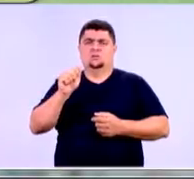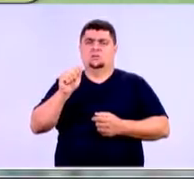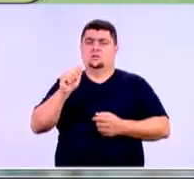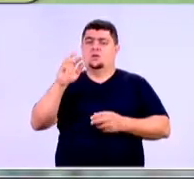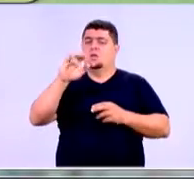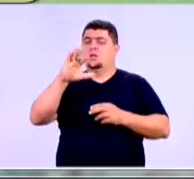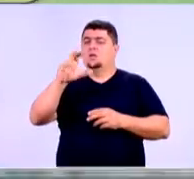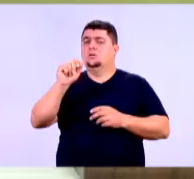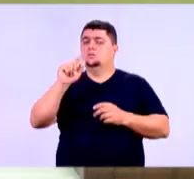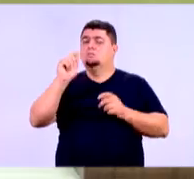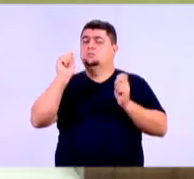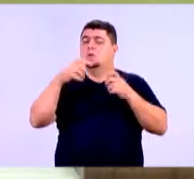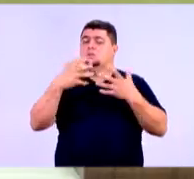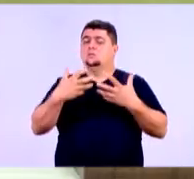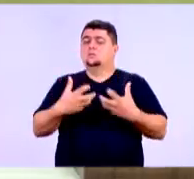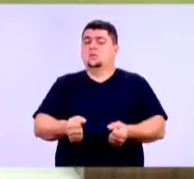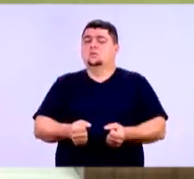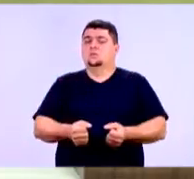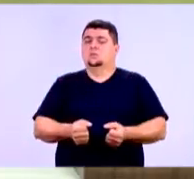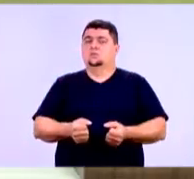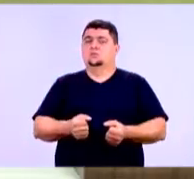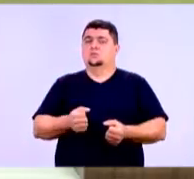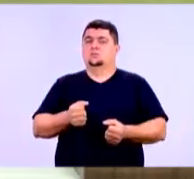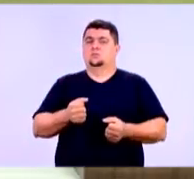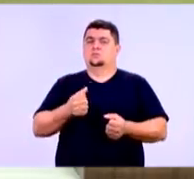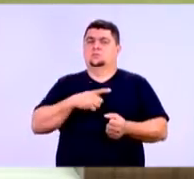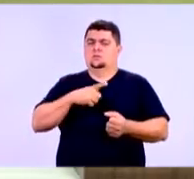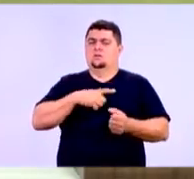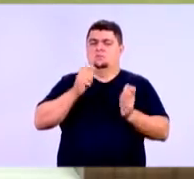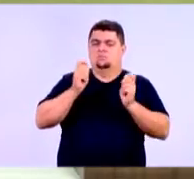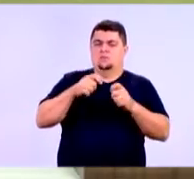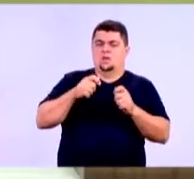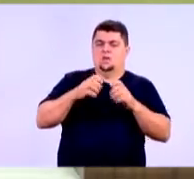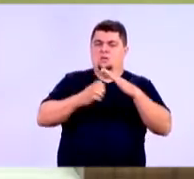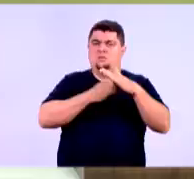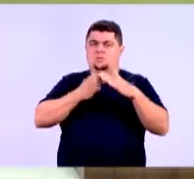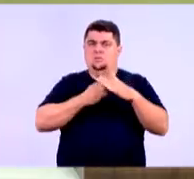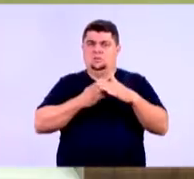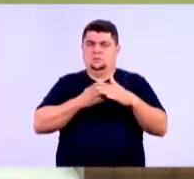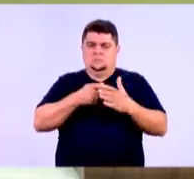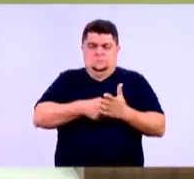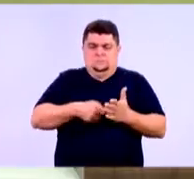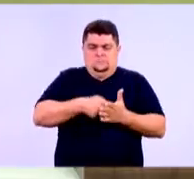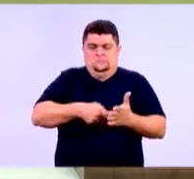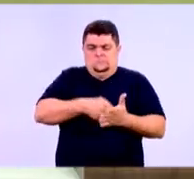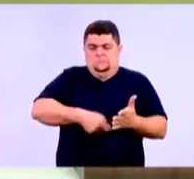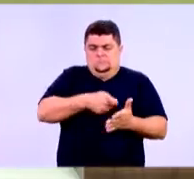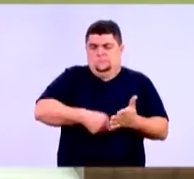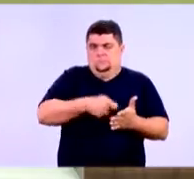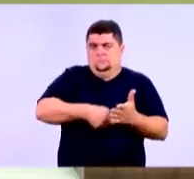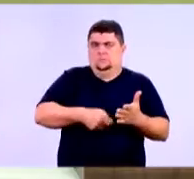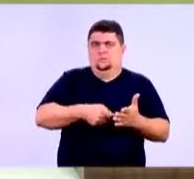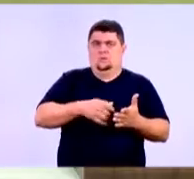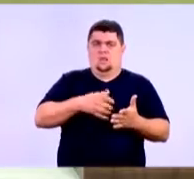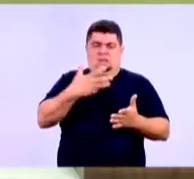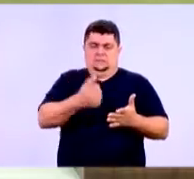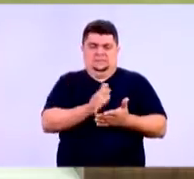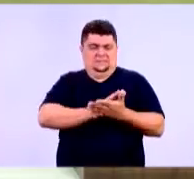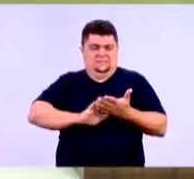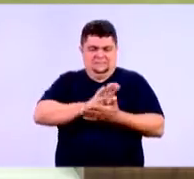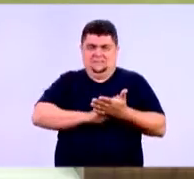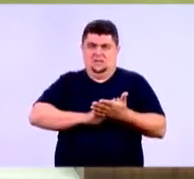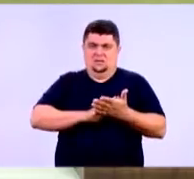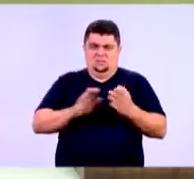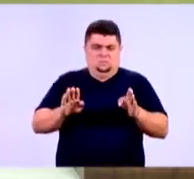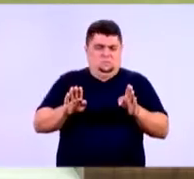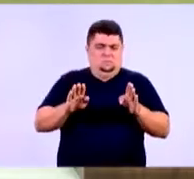essa empresa aceita? Qual que é a propensão dela a aceitar risco? Ela é uma empresa mais conservadora, onde ela vai, por exemplo, fechar muito a